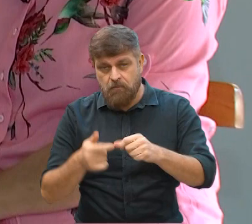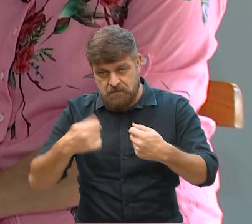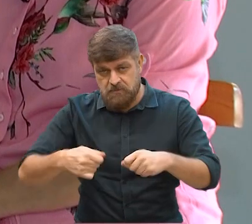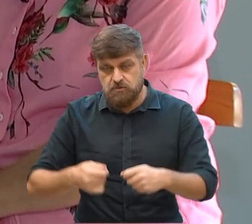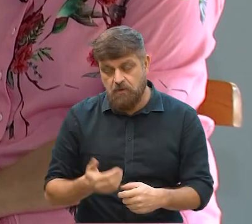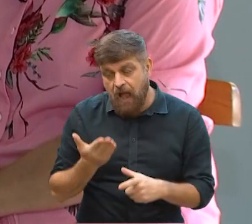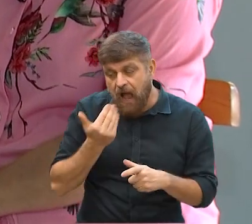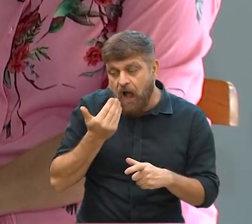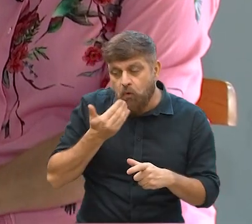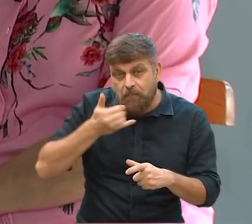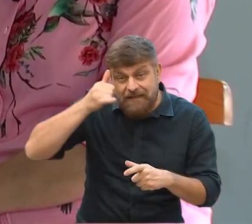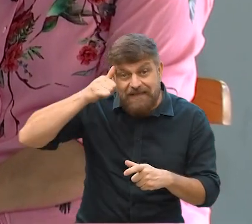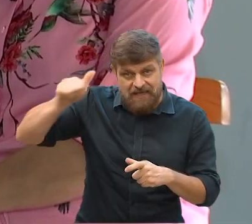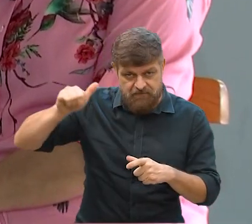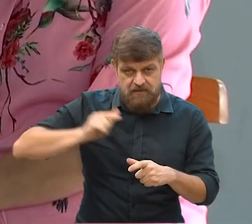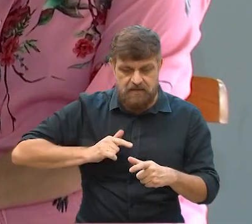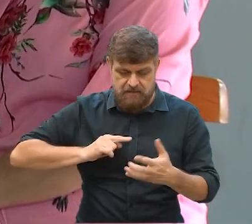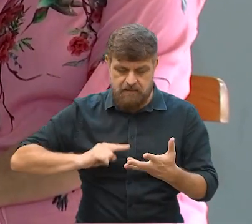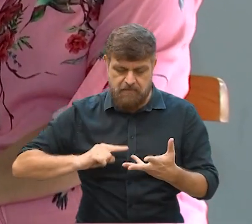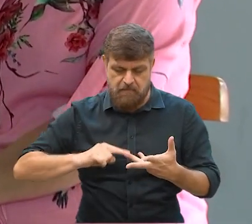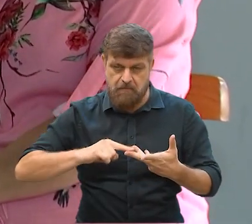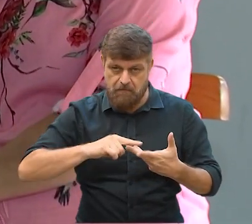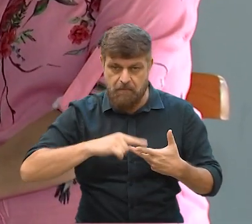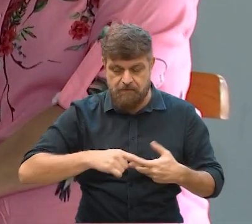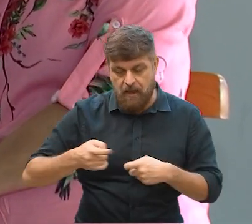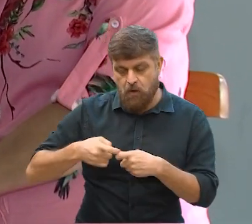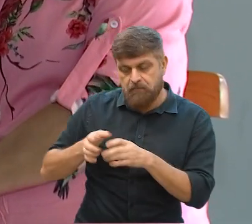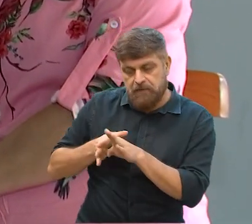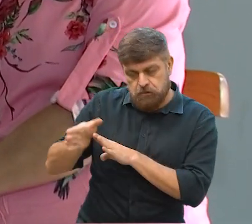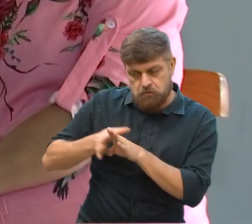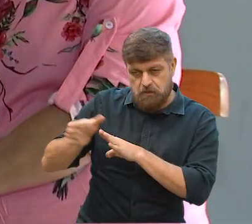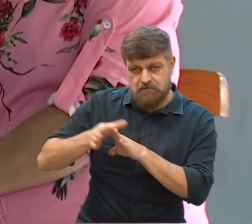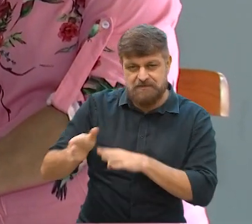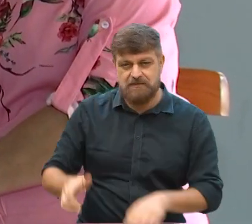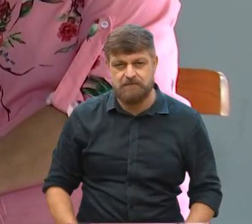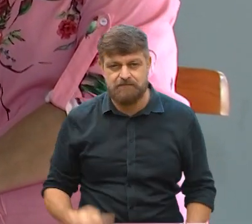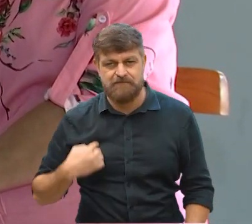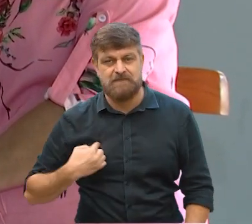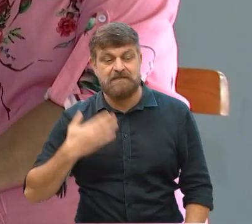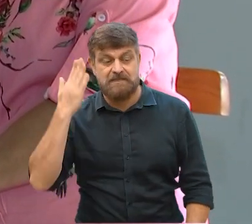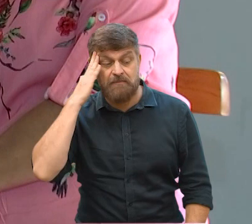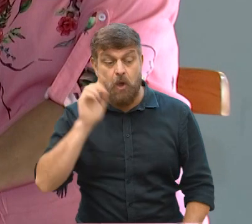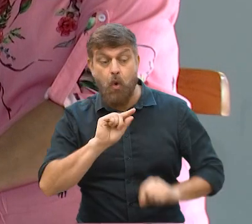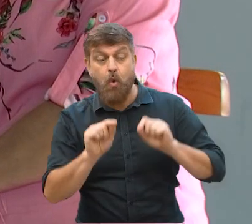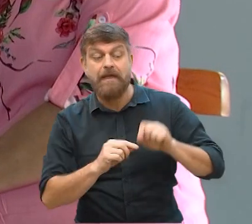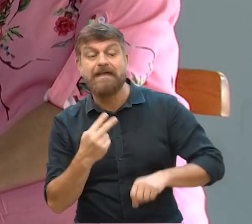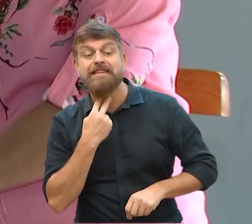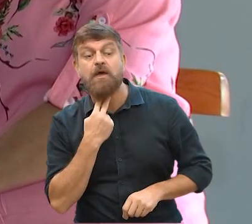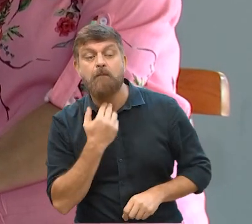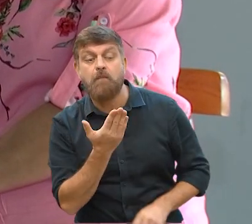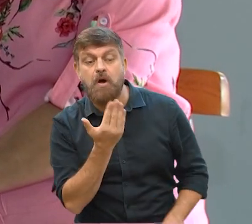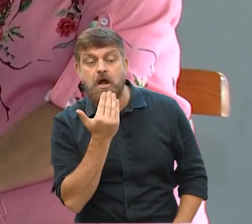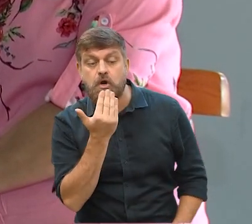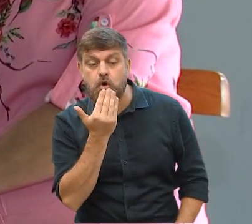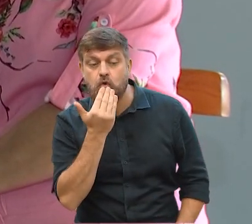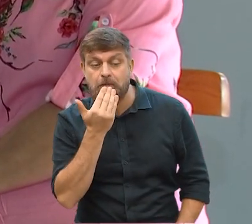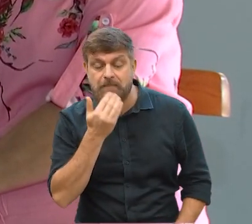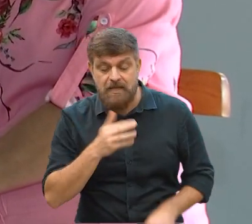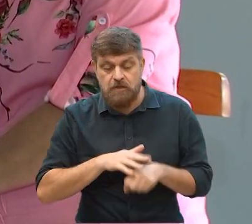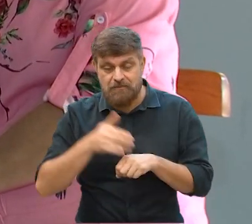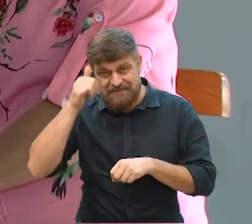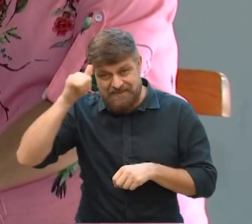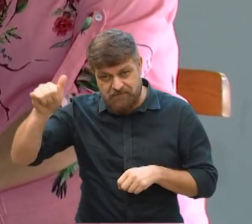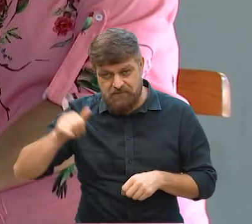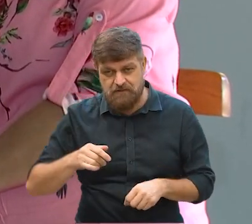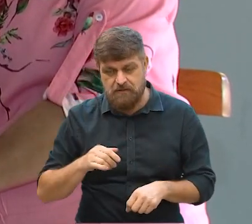restrições alimentares recomendadas pelo médico. Bom, e restrição alimentar é muito importante. porque